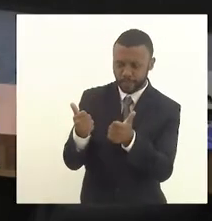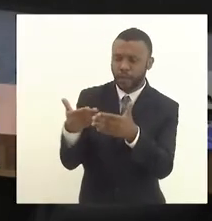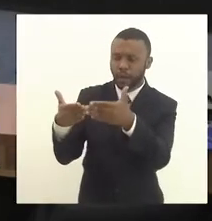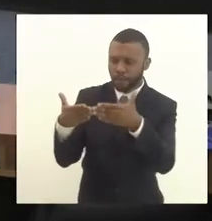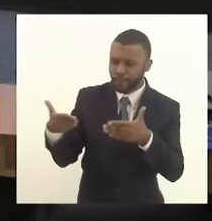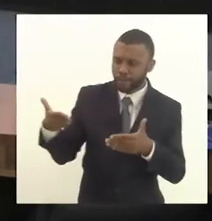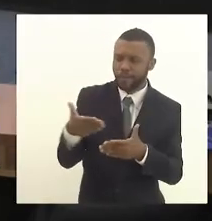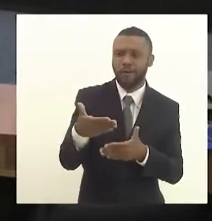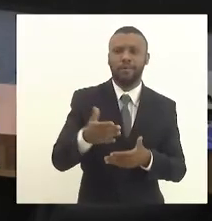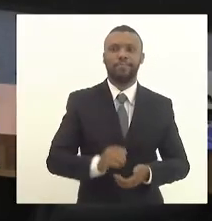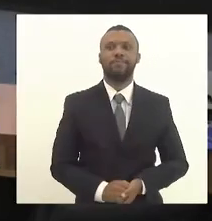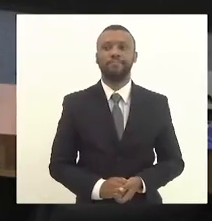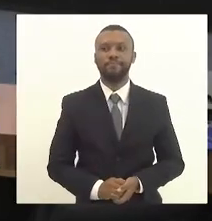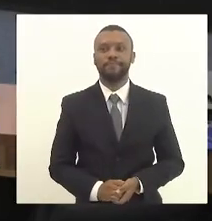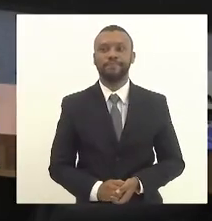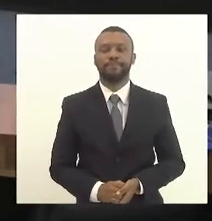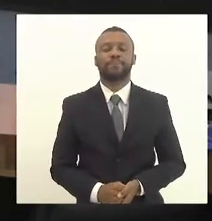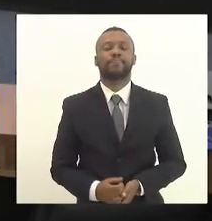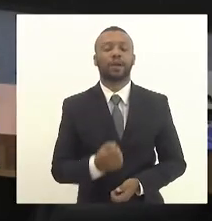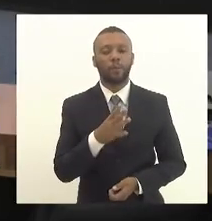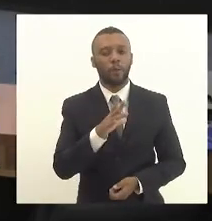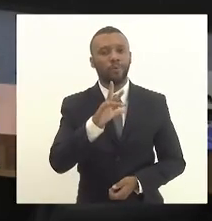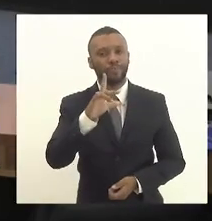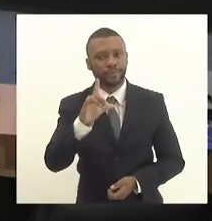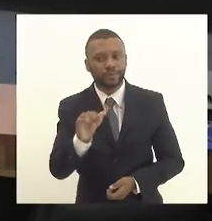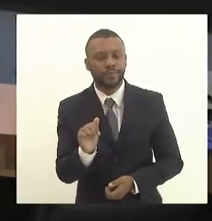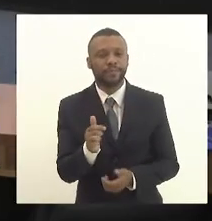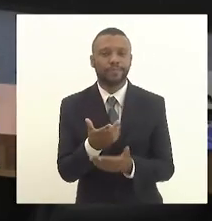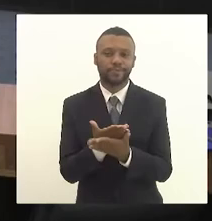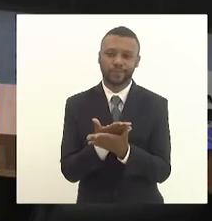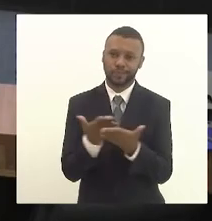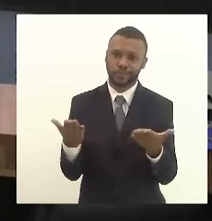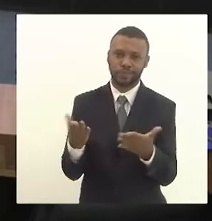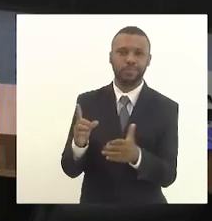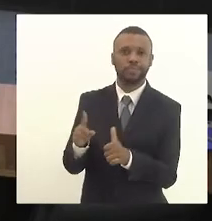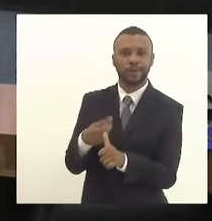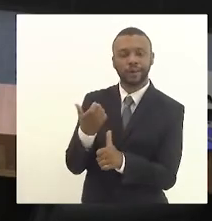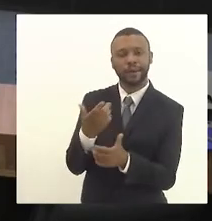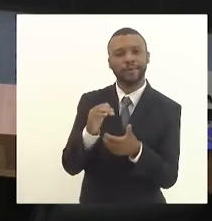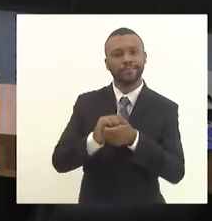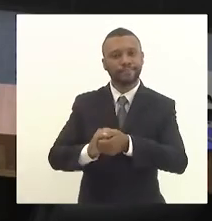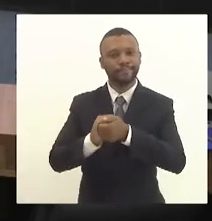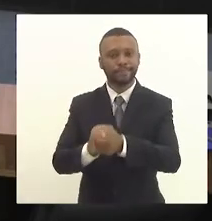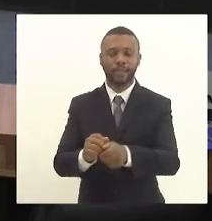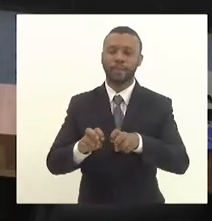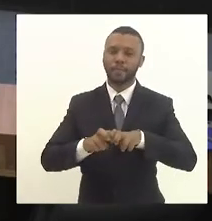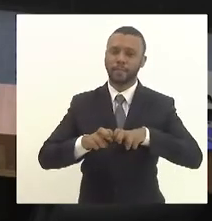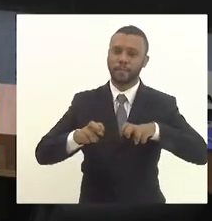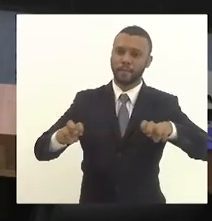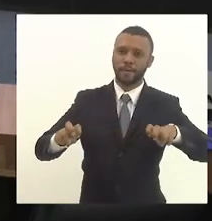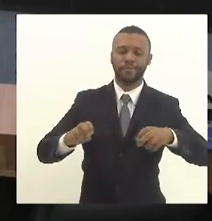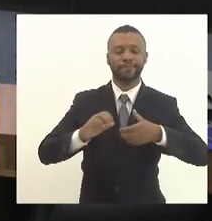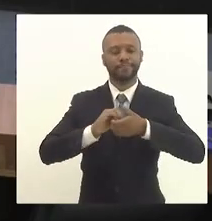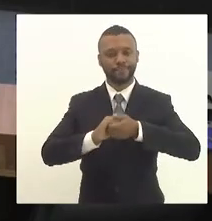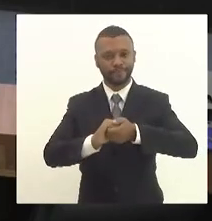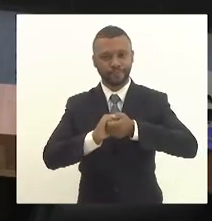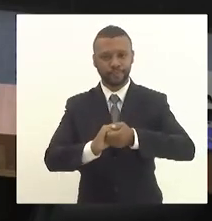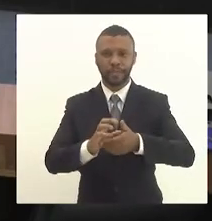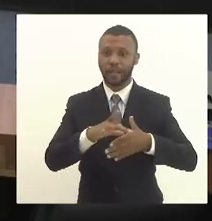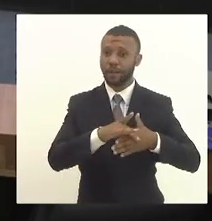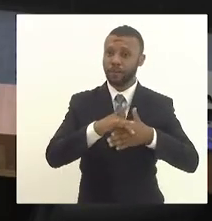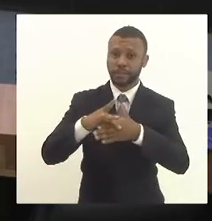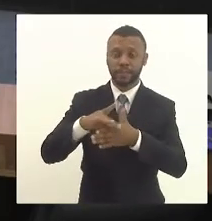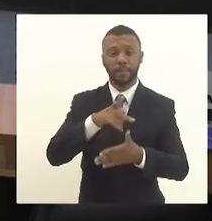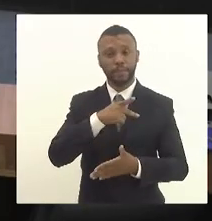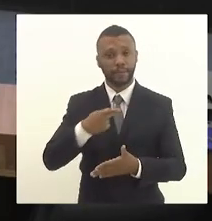Bom dia a todos. Primeiro, saudar aqui aos componentes da mesa, em nome do presidente dessa casa, André Siciliano. Obrigado pelo